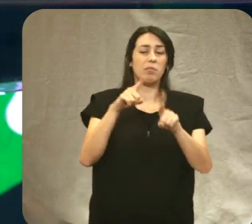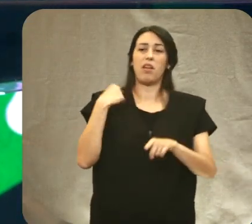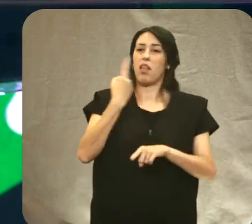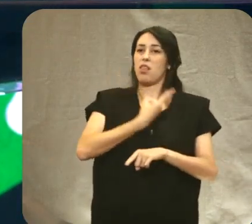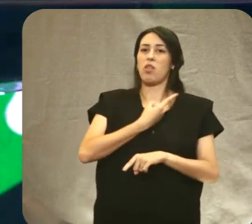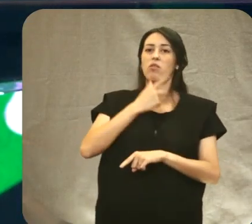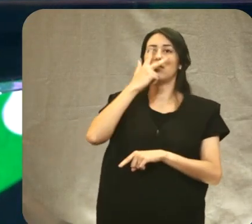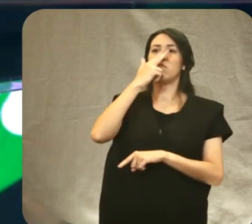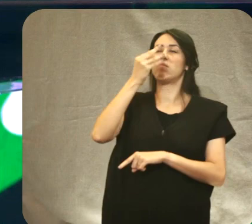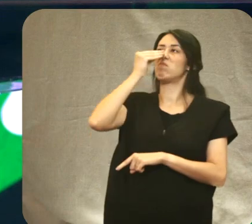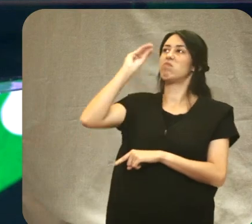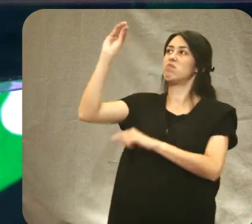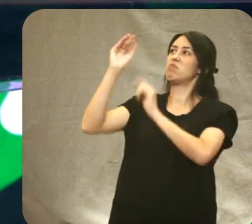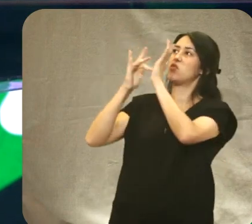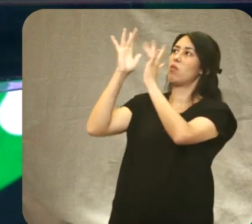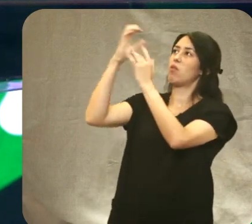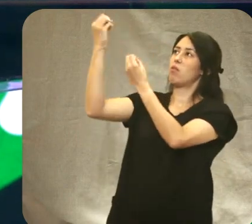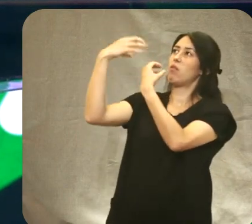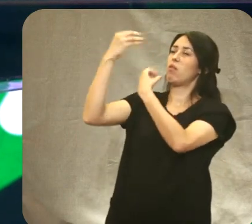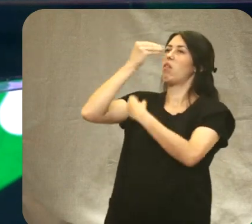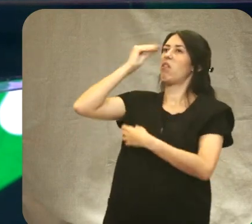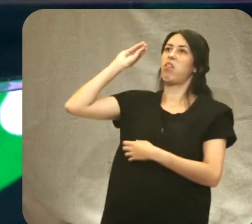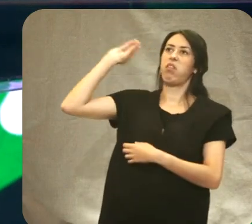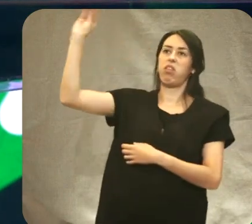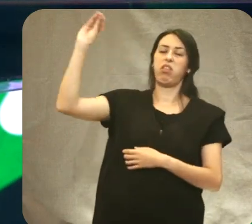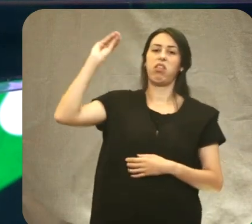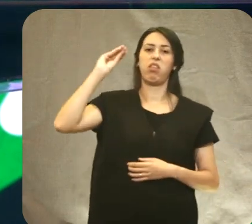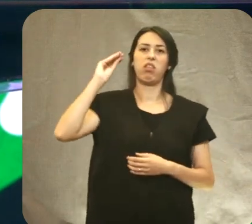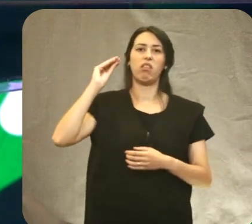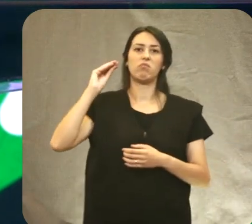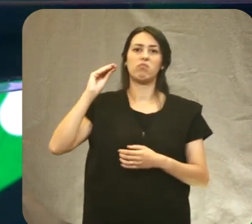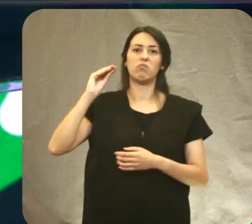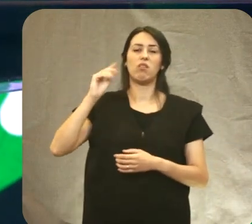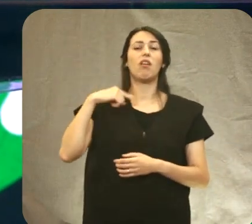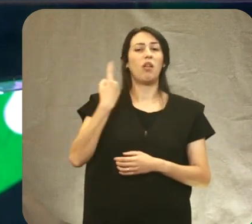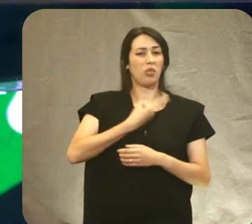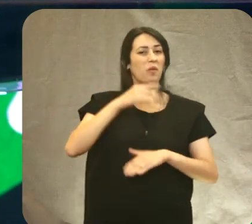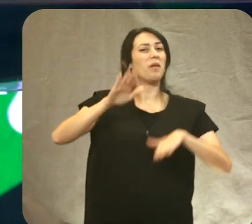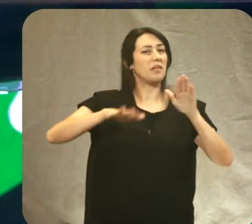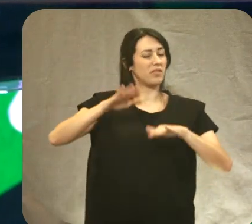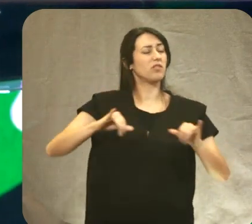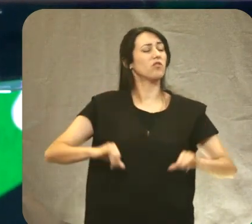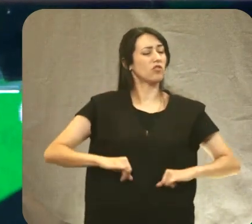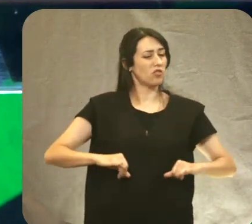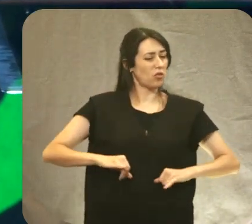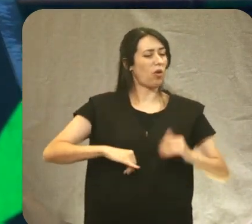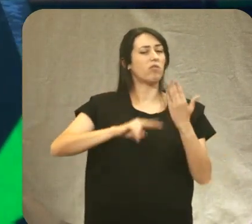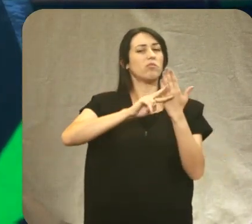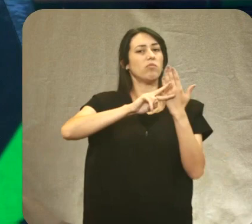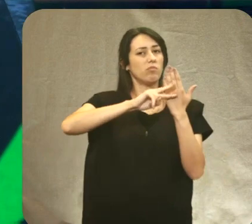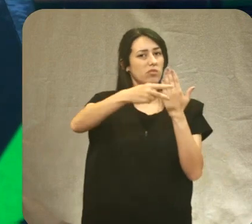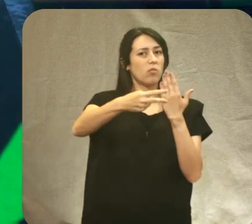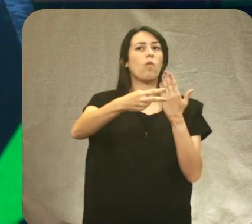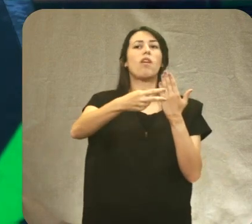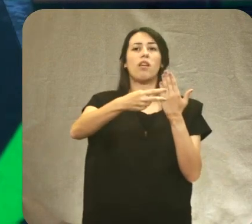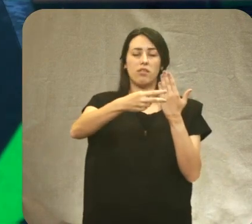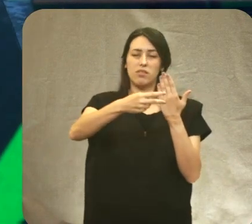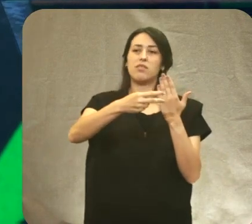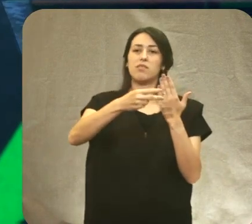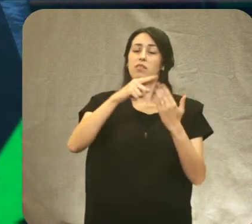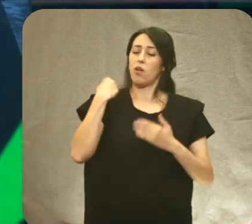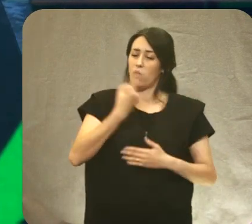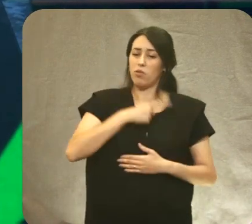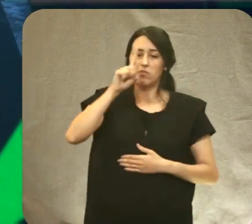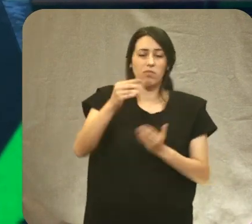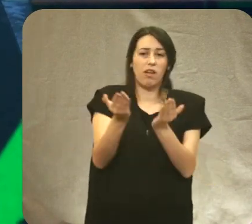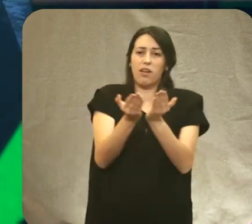ensinou a fazer. Levar o prejuízo, pagar a conta que não é sua. Isso é ser crente de verdade, é nesse lugar